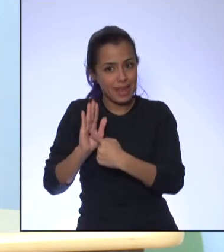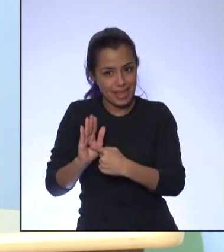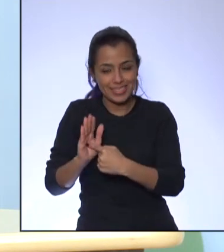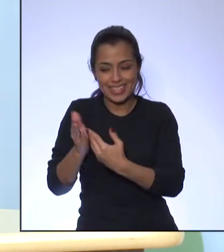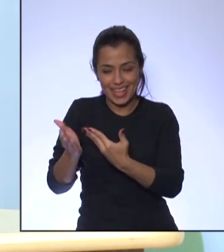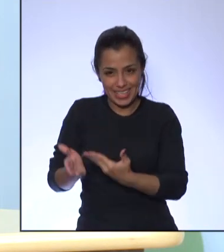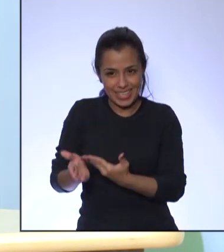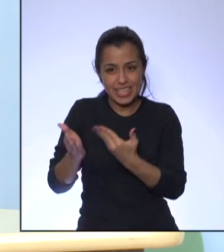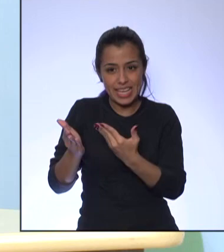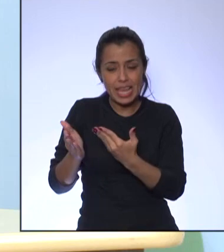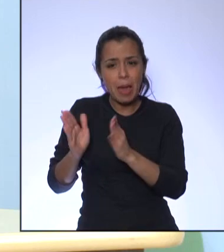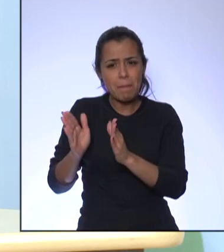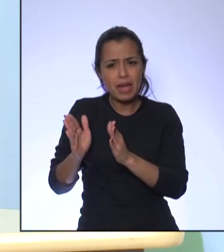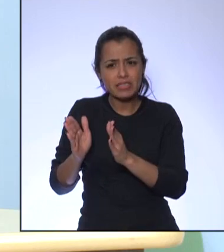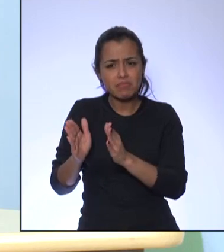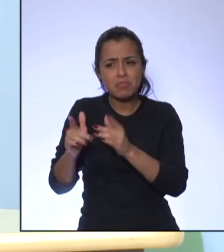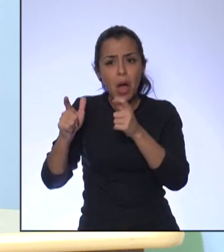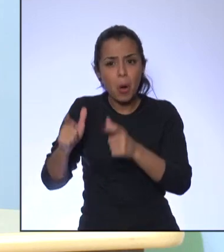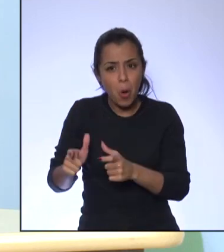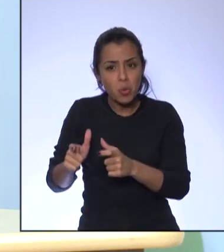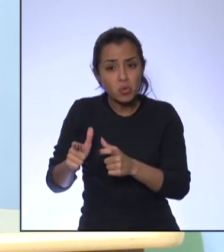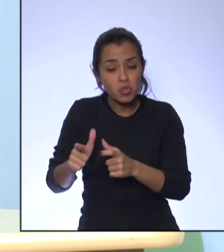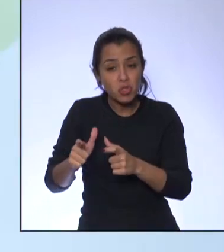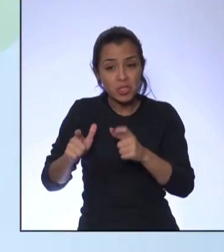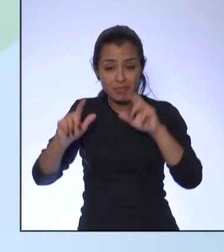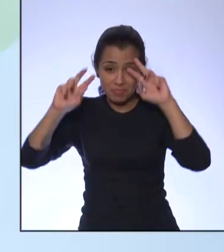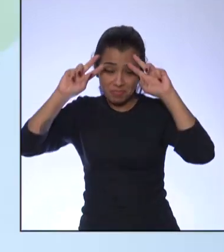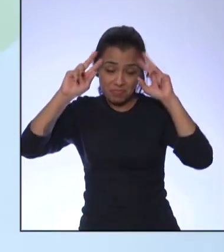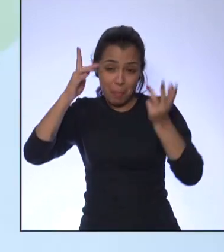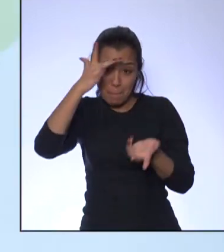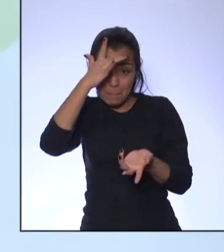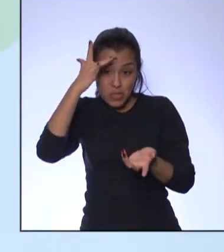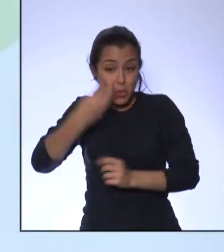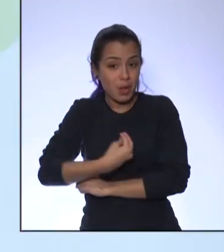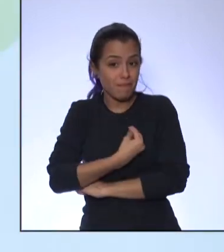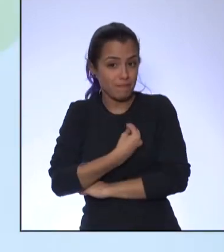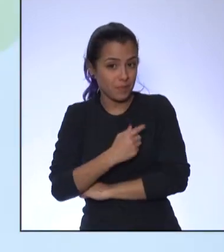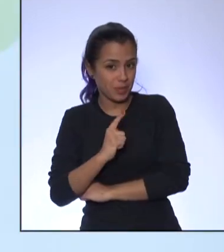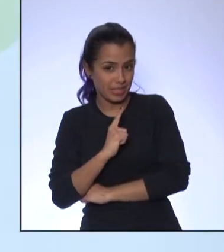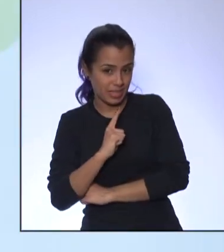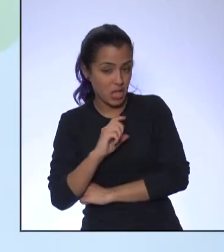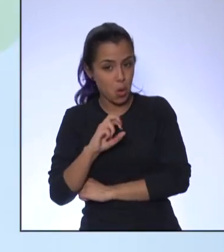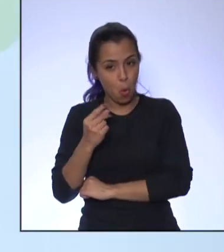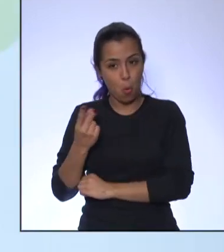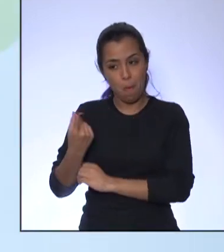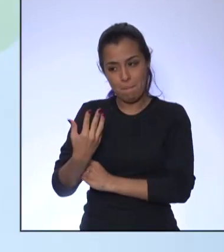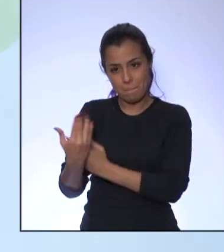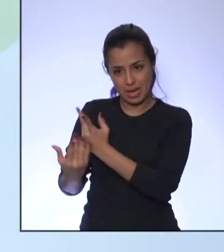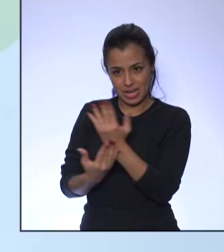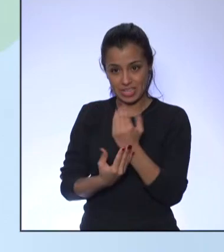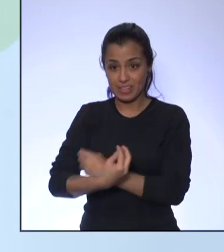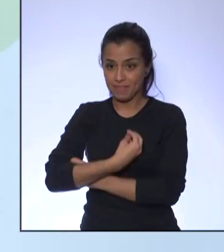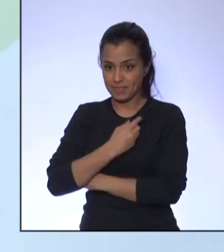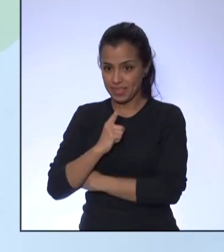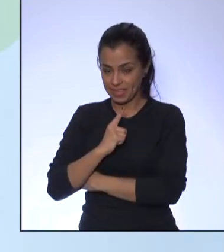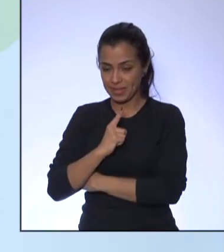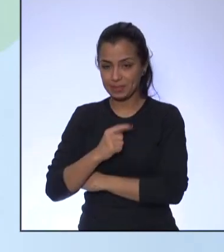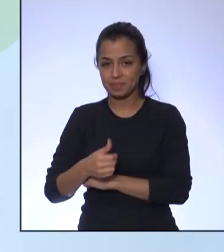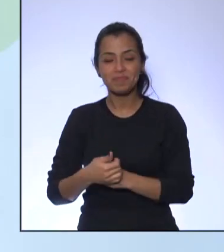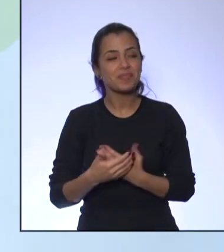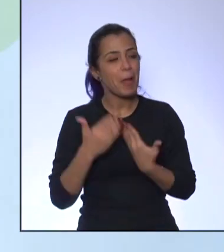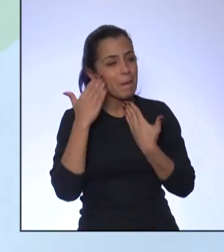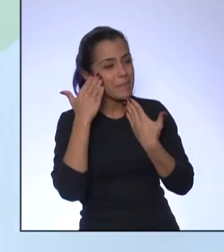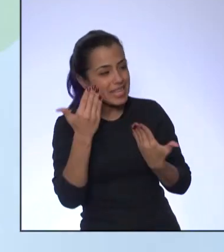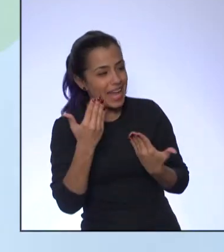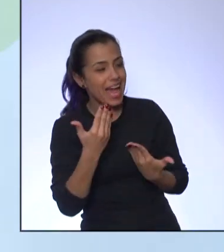São encontradas nos seres vivos. Legal. Obrigada pela participação de todos vocês. Eu vou reunir isso